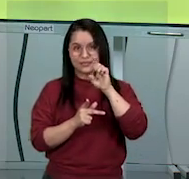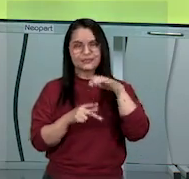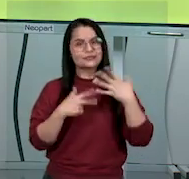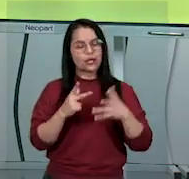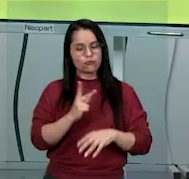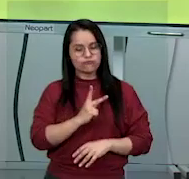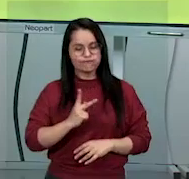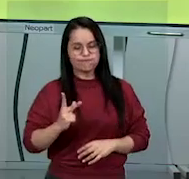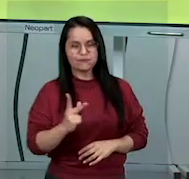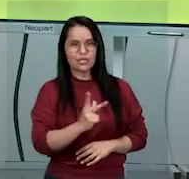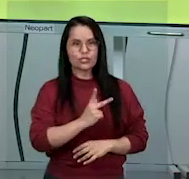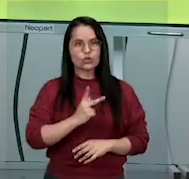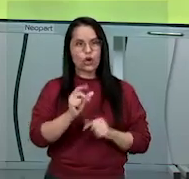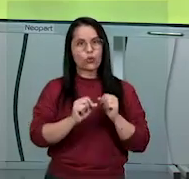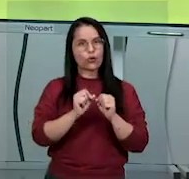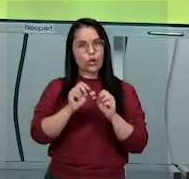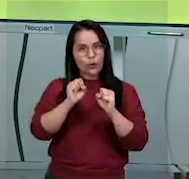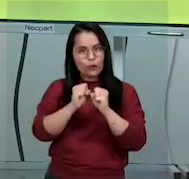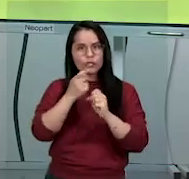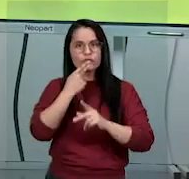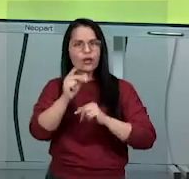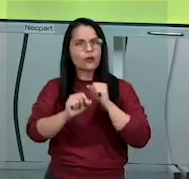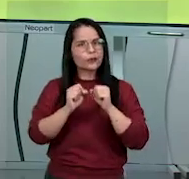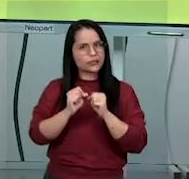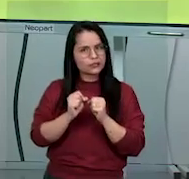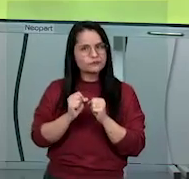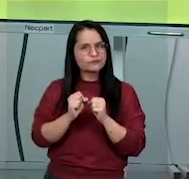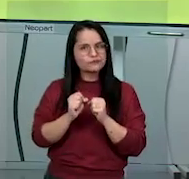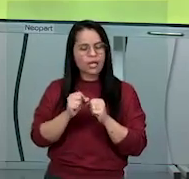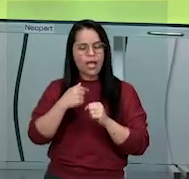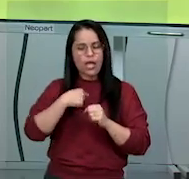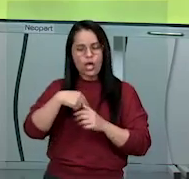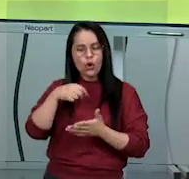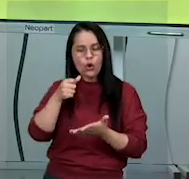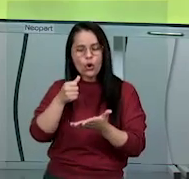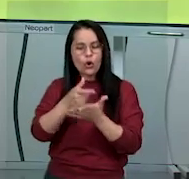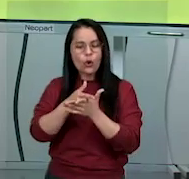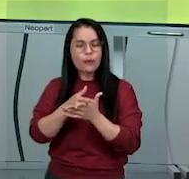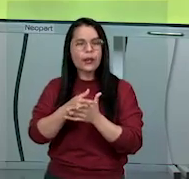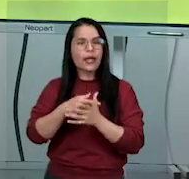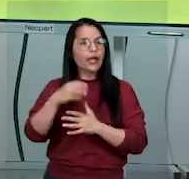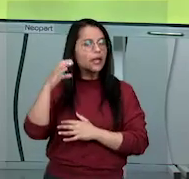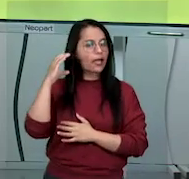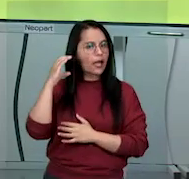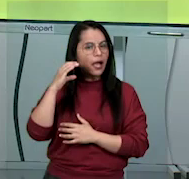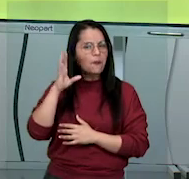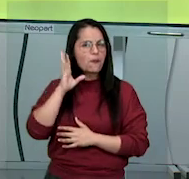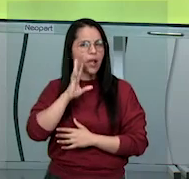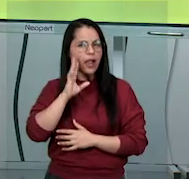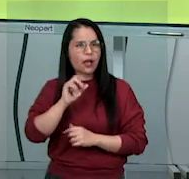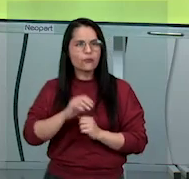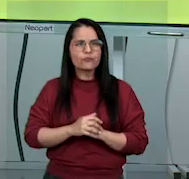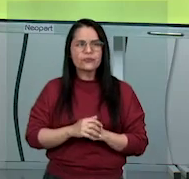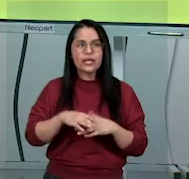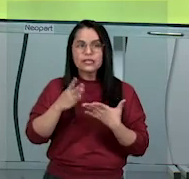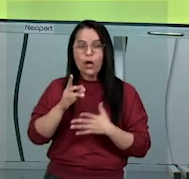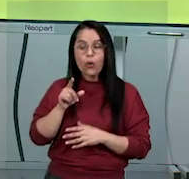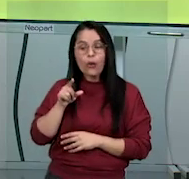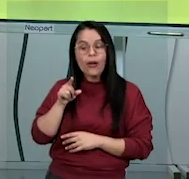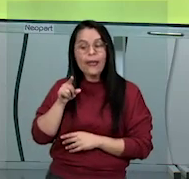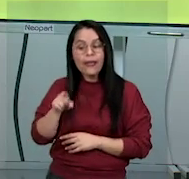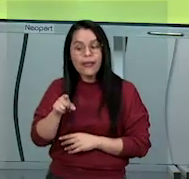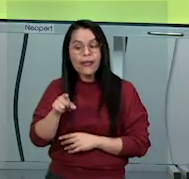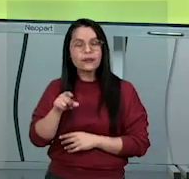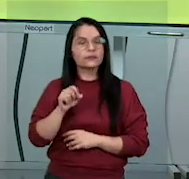pessoa, mas na realidade eu posso falar assim, eu comprei um rádio, ele é bem bacana. Então, ele é um